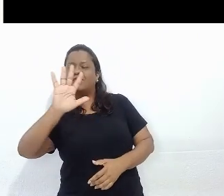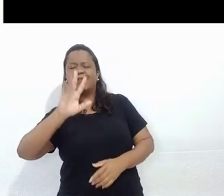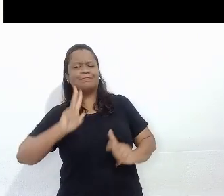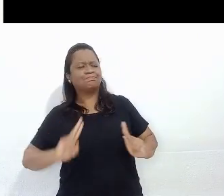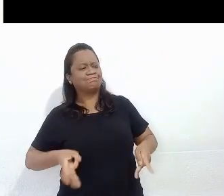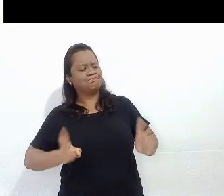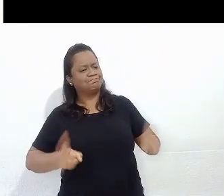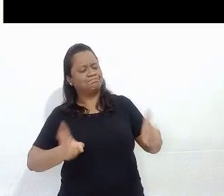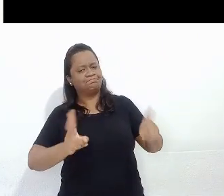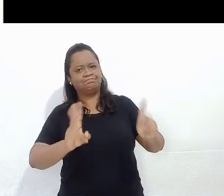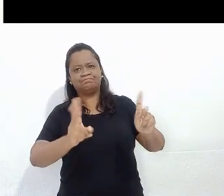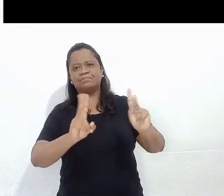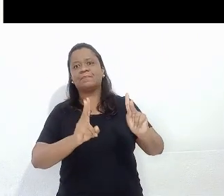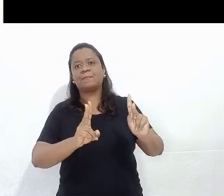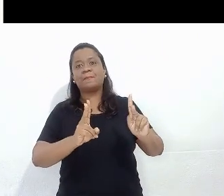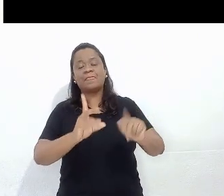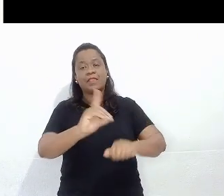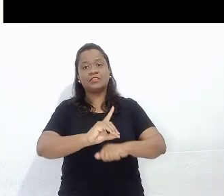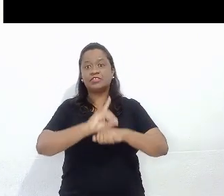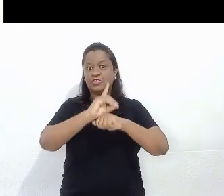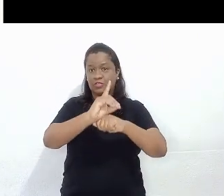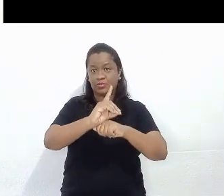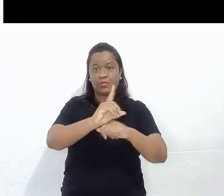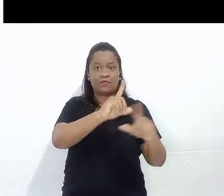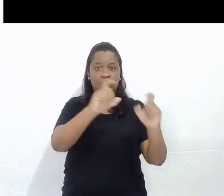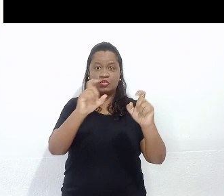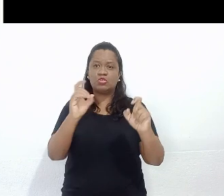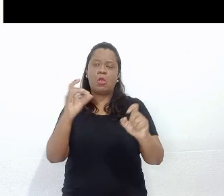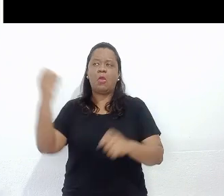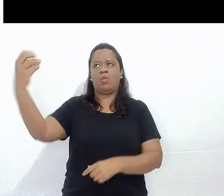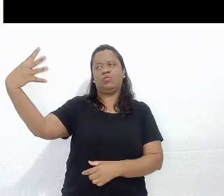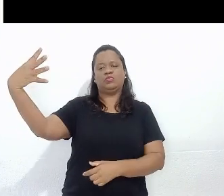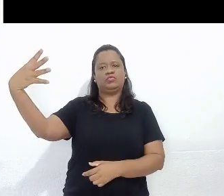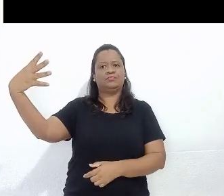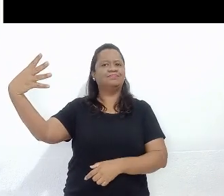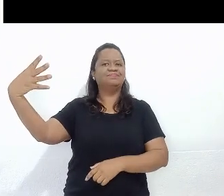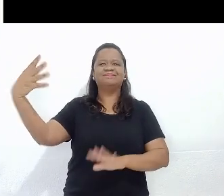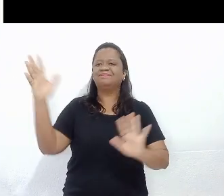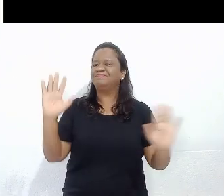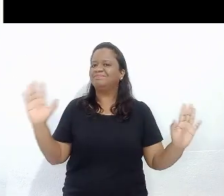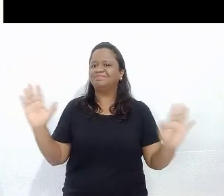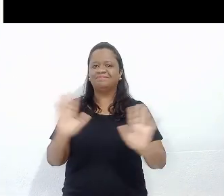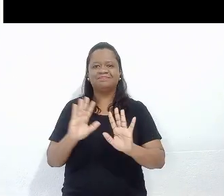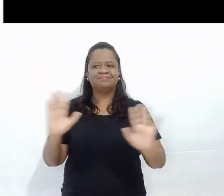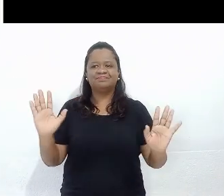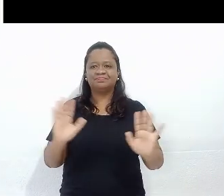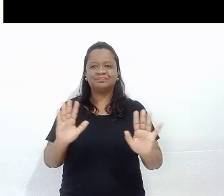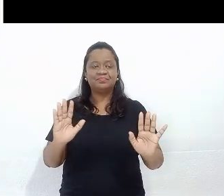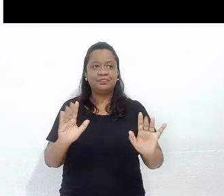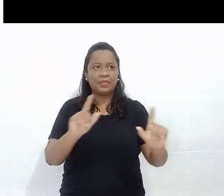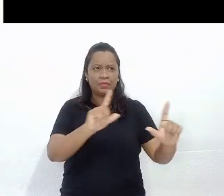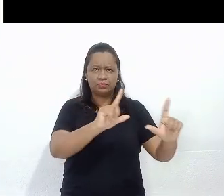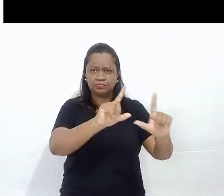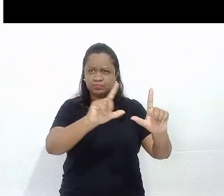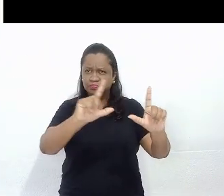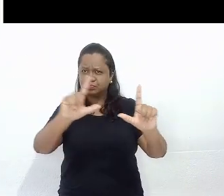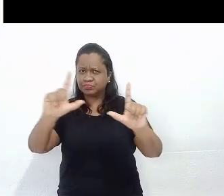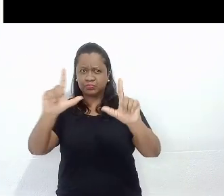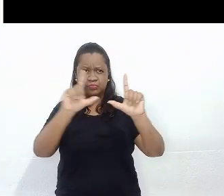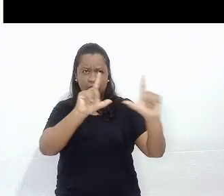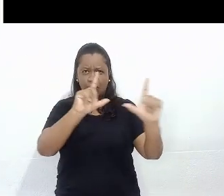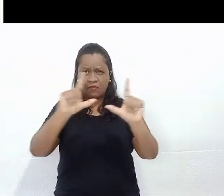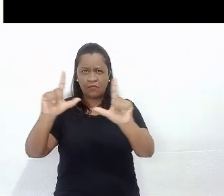visuais. Direção de fotografia não é só luz, é decisão de frame. Tudo que está no quadro representa o que